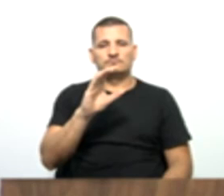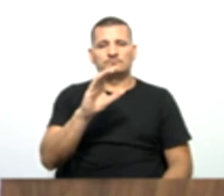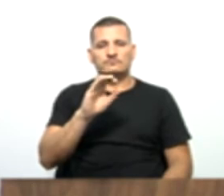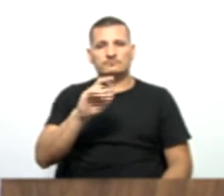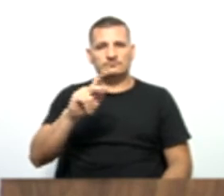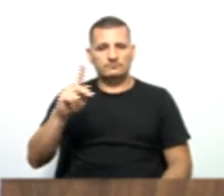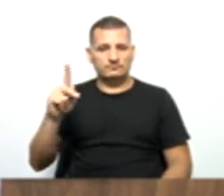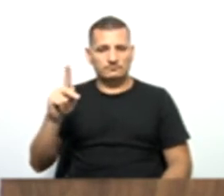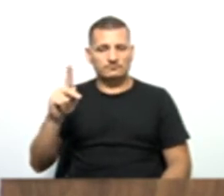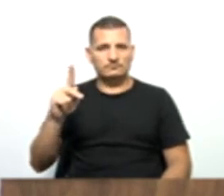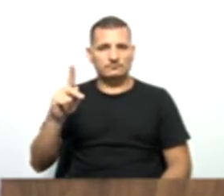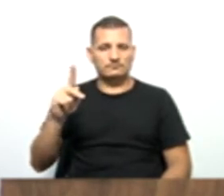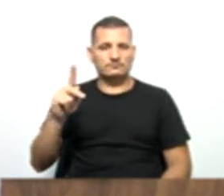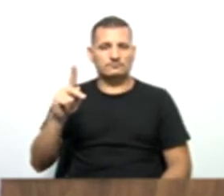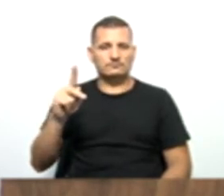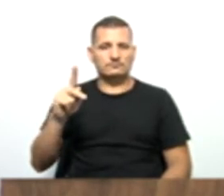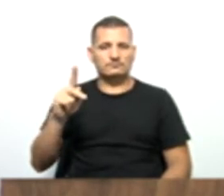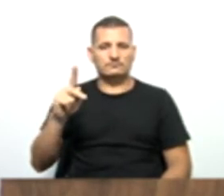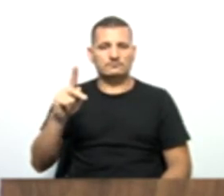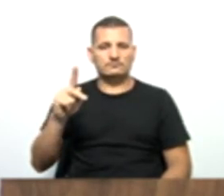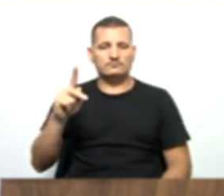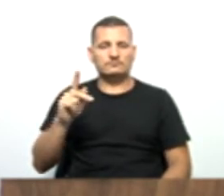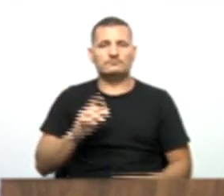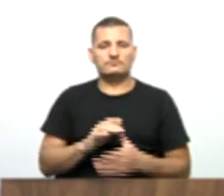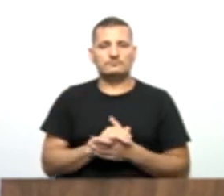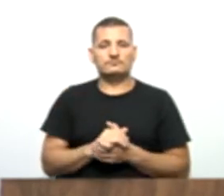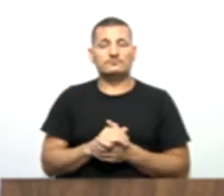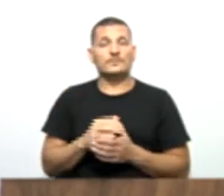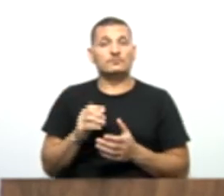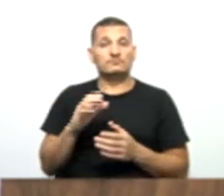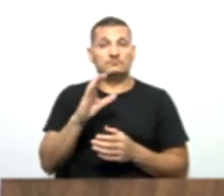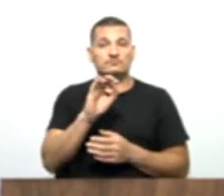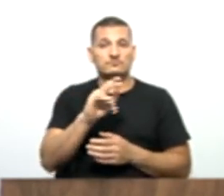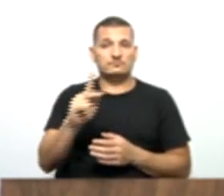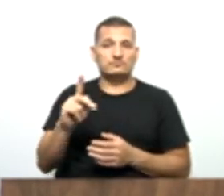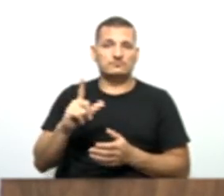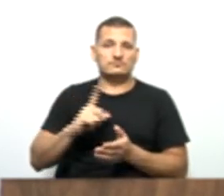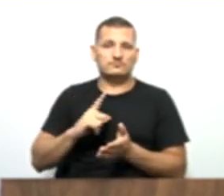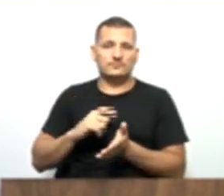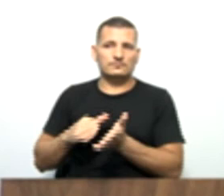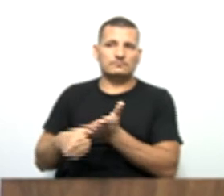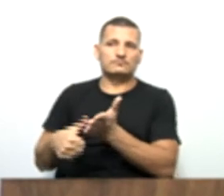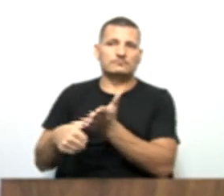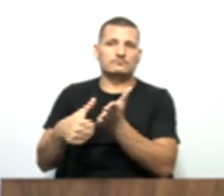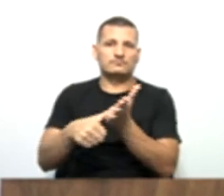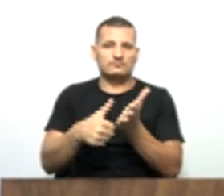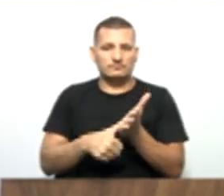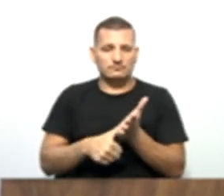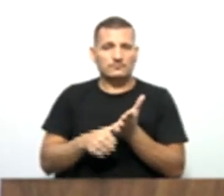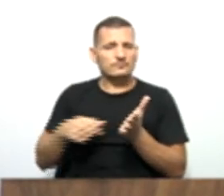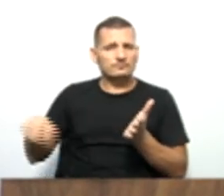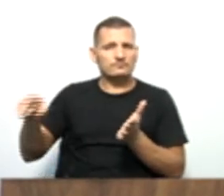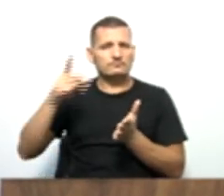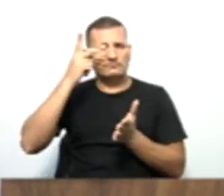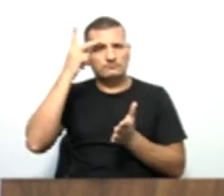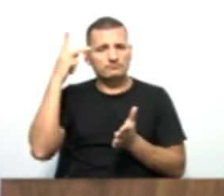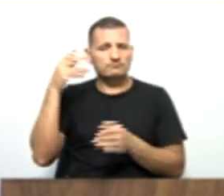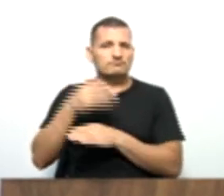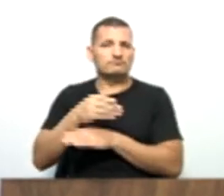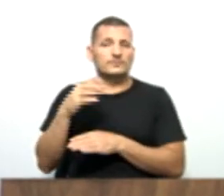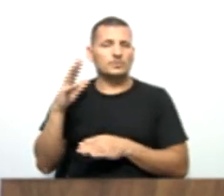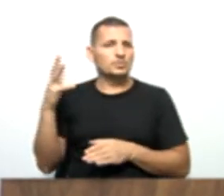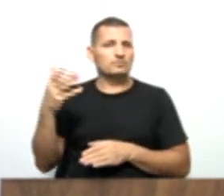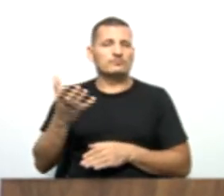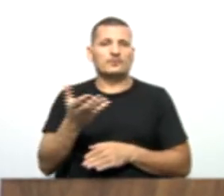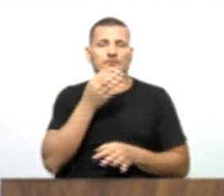em uma cooperativa, existem os cooperados, são as pessoas que participam. Então, todo mundo quer emitir sua